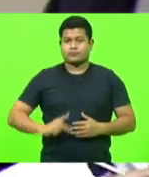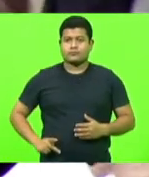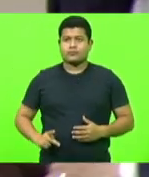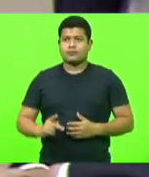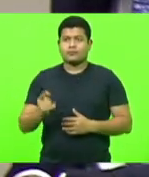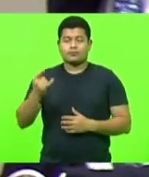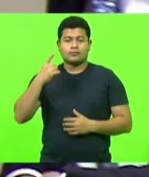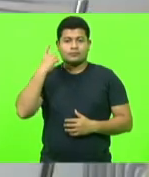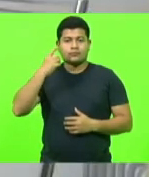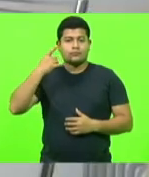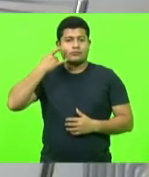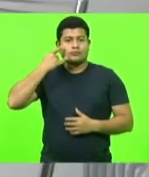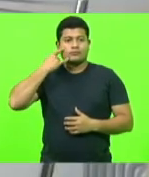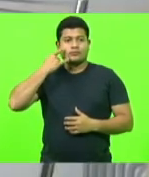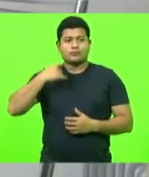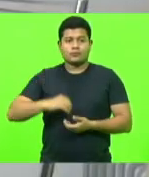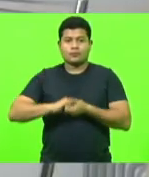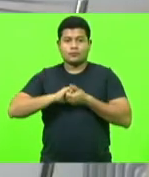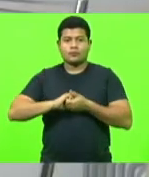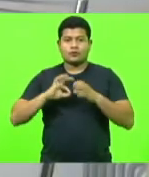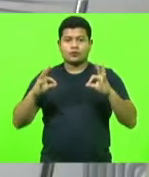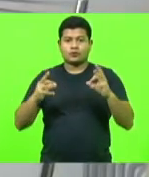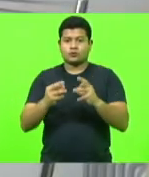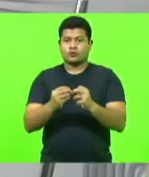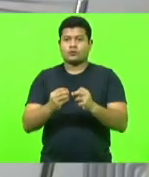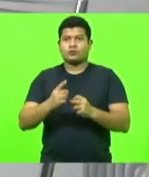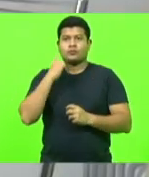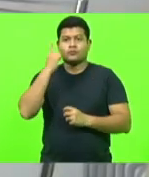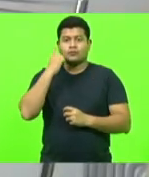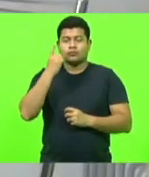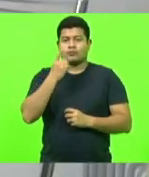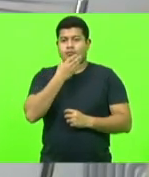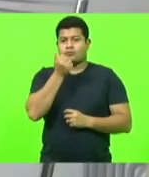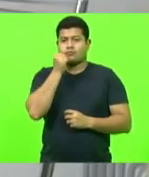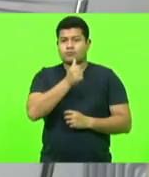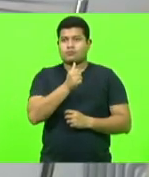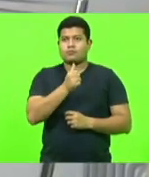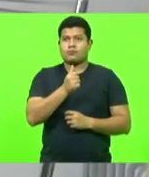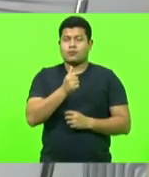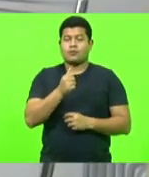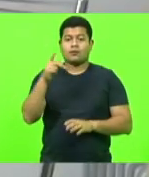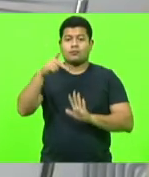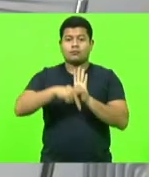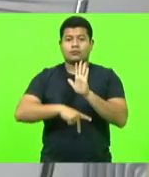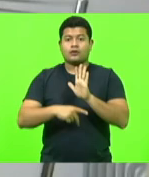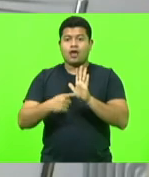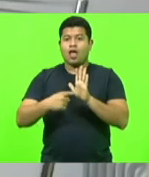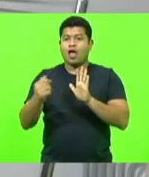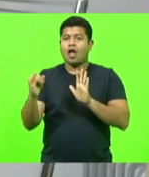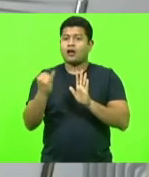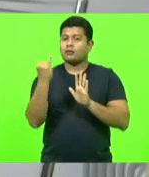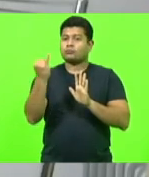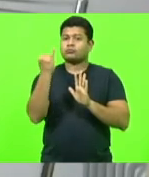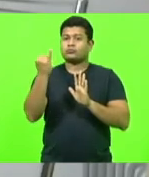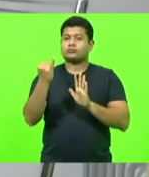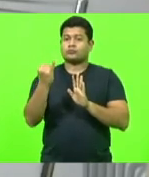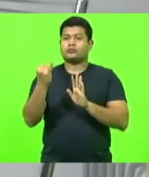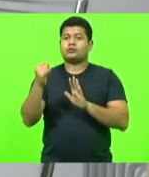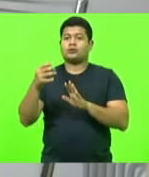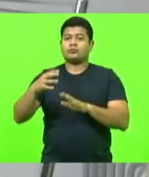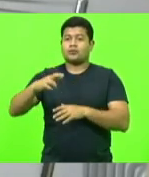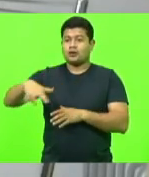presidente, deputado Mauro de Nadal. Cumprimento a todos os deputados, deputadas Esse projeto ele é importante para a região